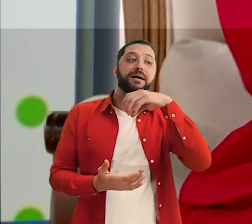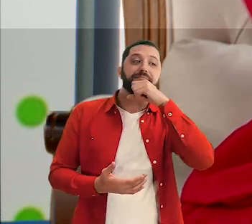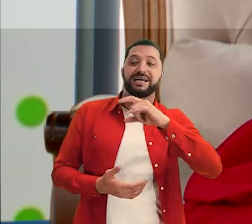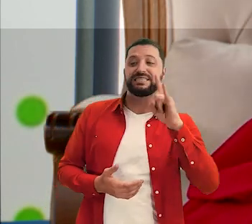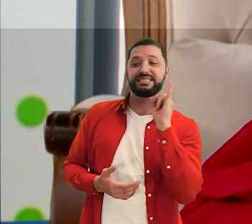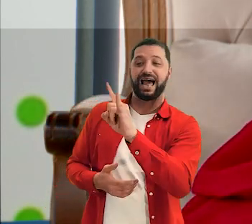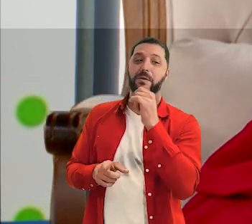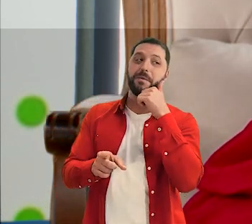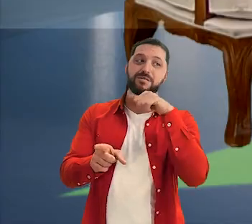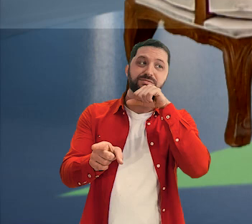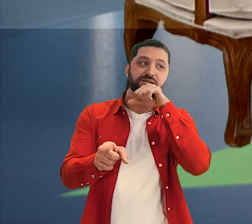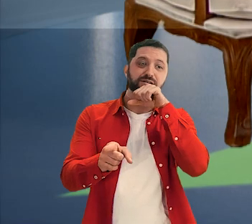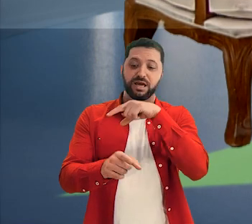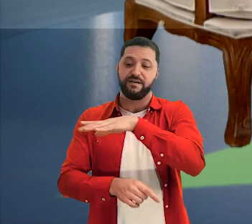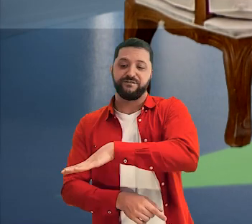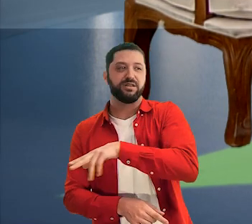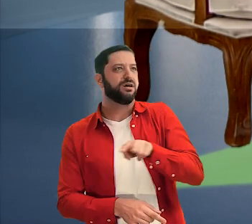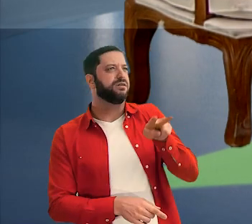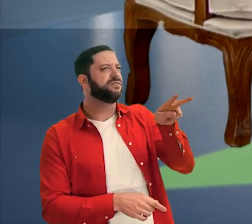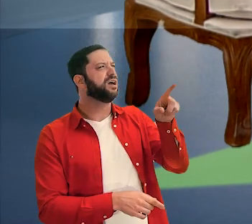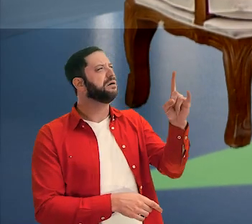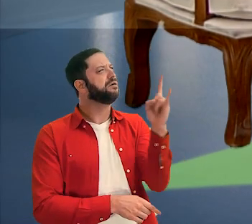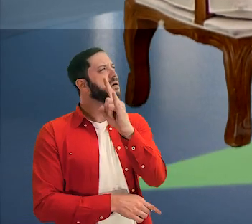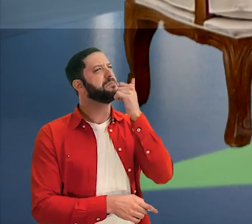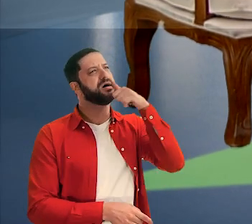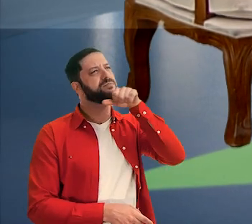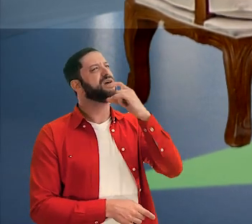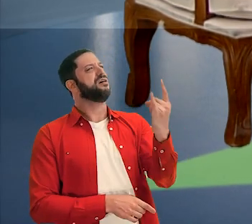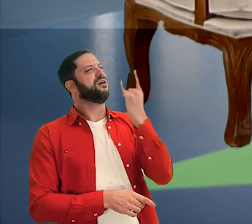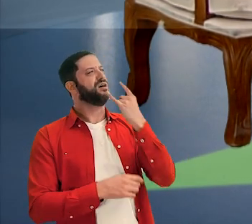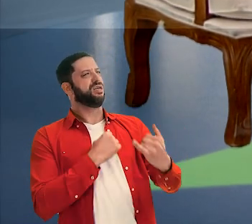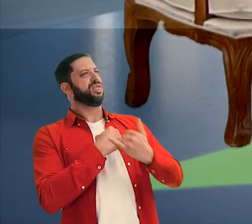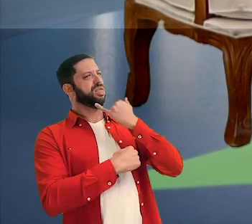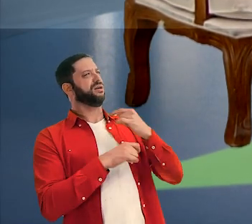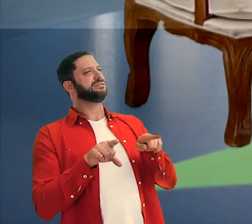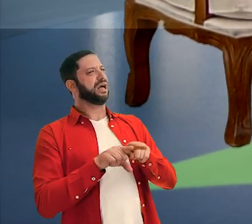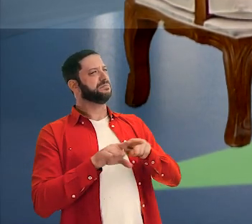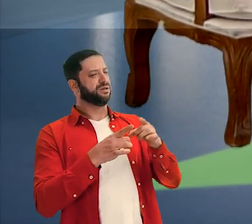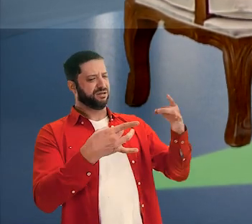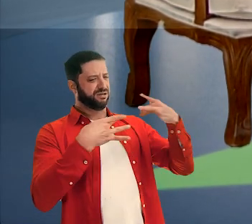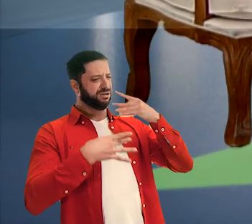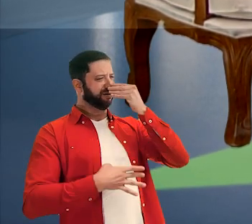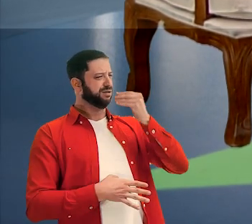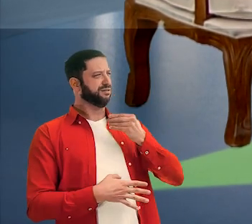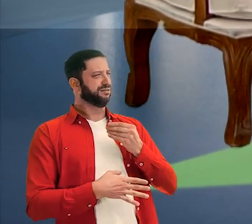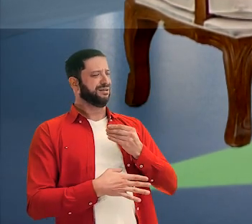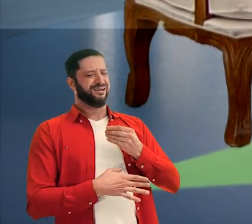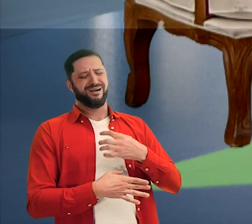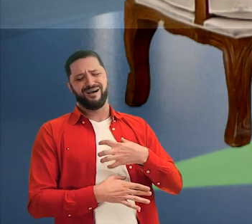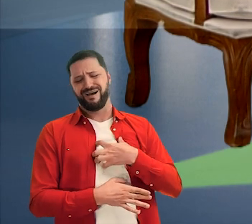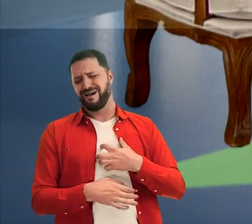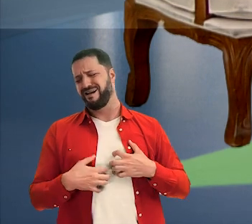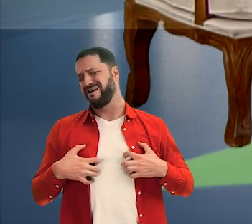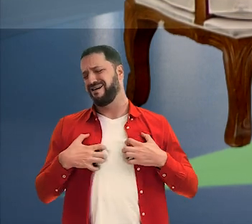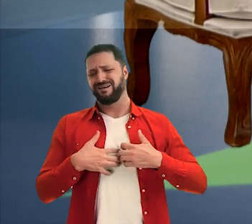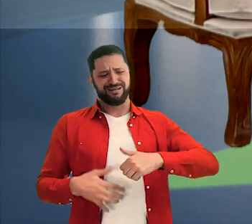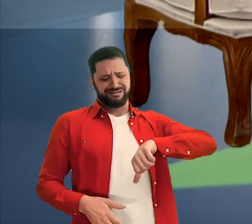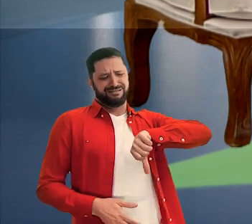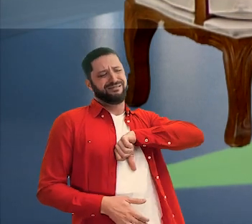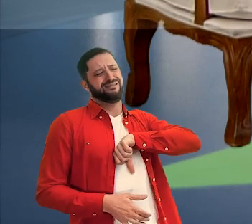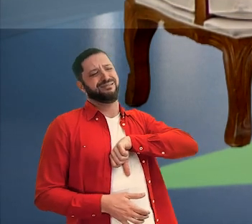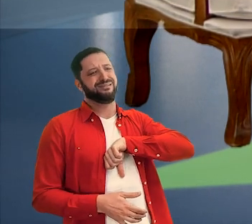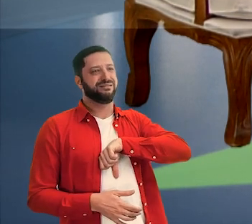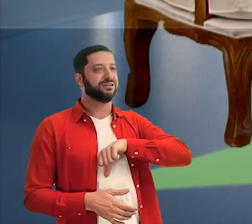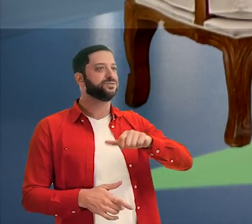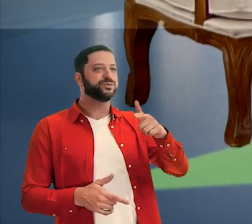se sentiu traída junto, se sentiu trocada, a autoestima foi lá embaixo. E aí, o que que aconteceu? Aquilo foi um evento,